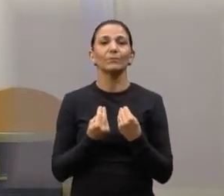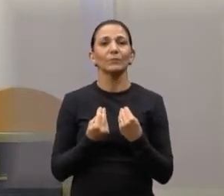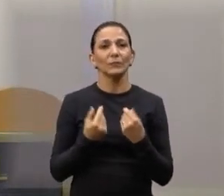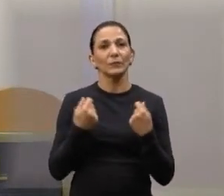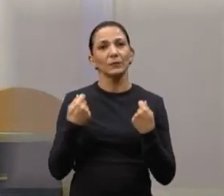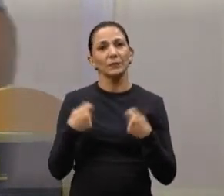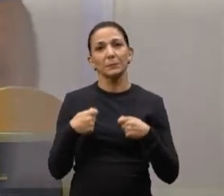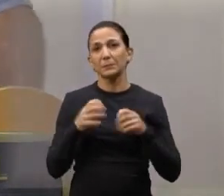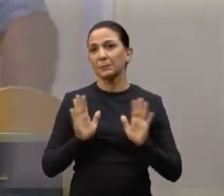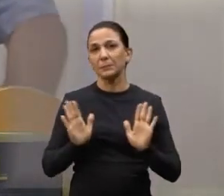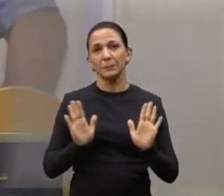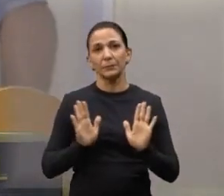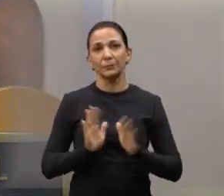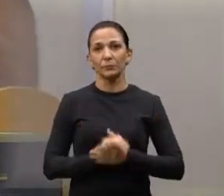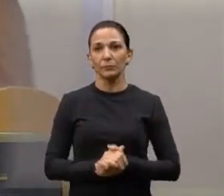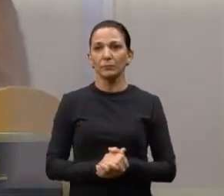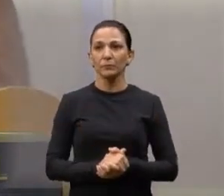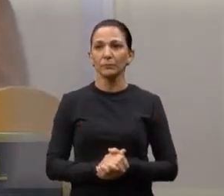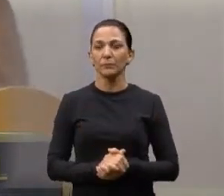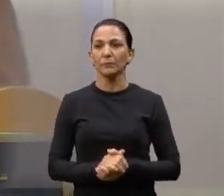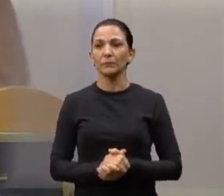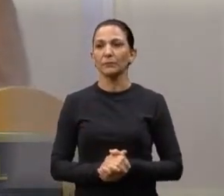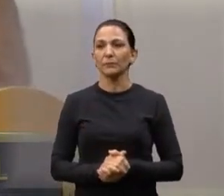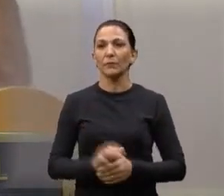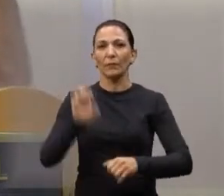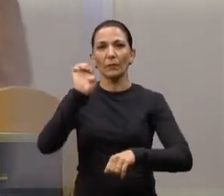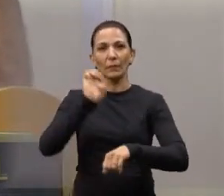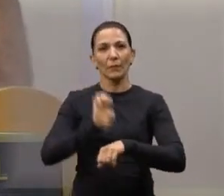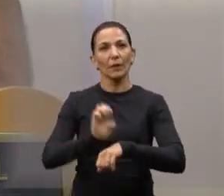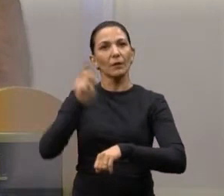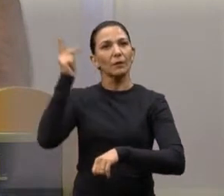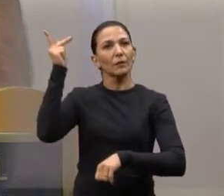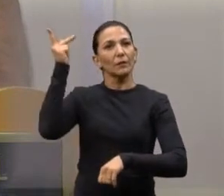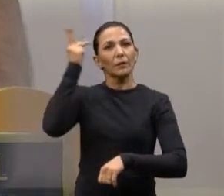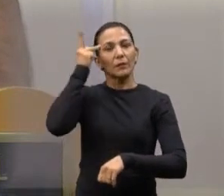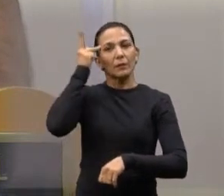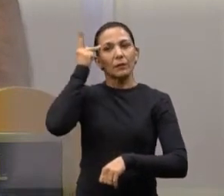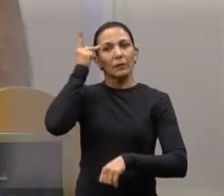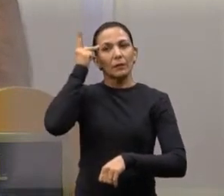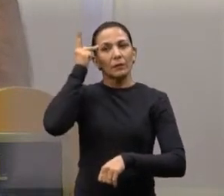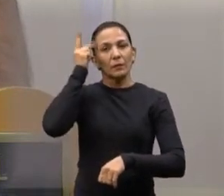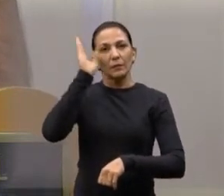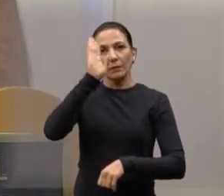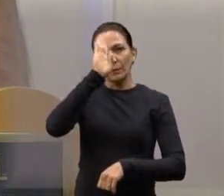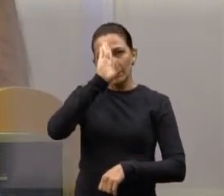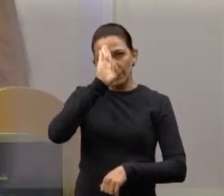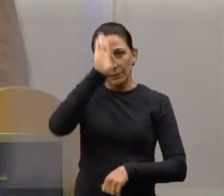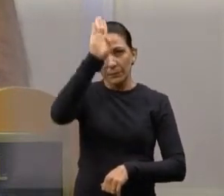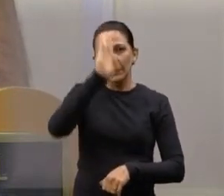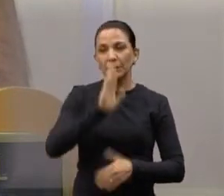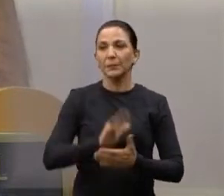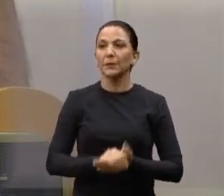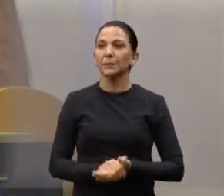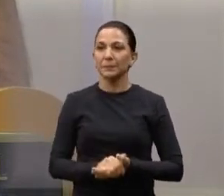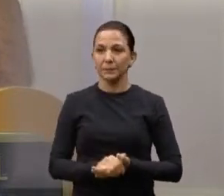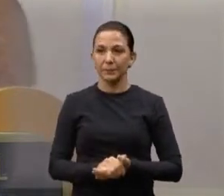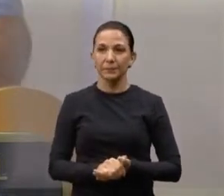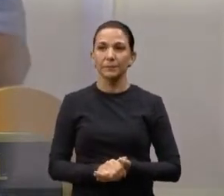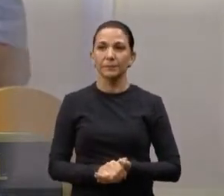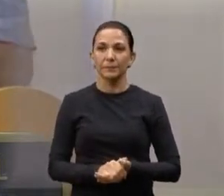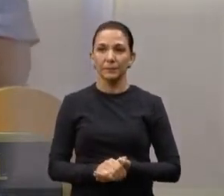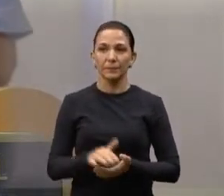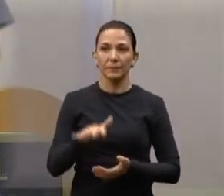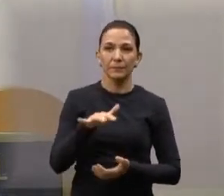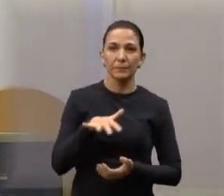política da nossa cidade. O Estado de São Paulo é o pioneiro